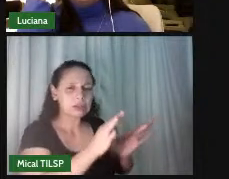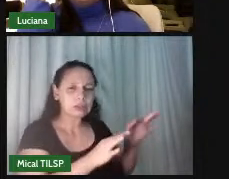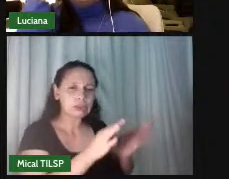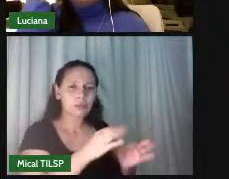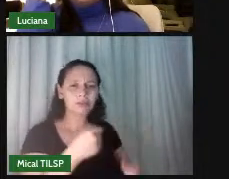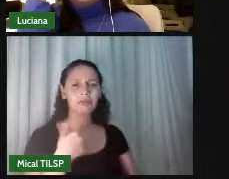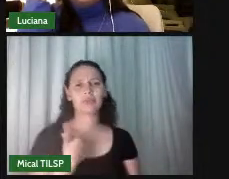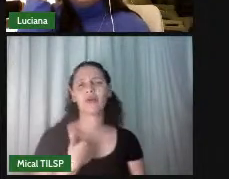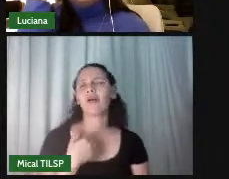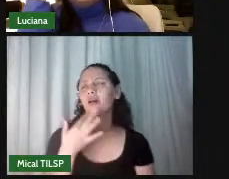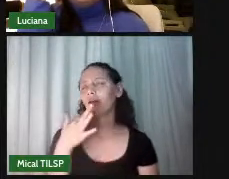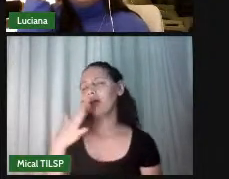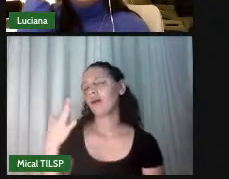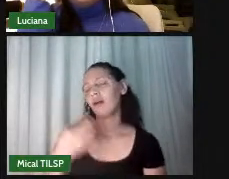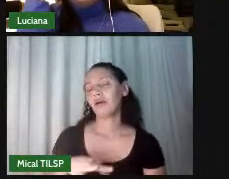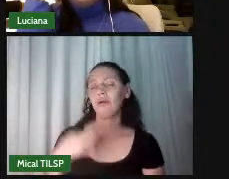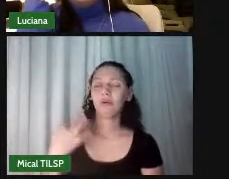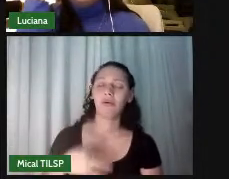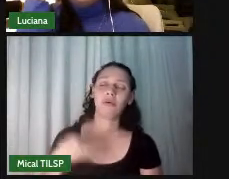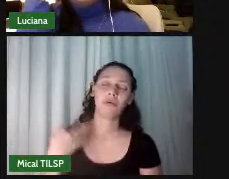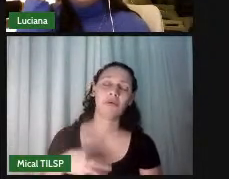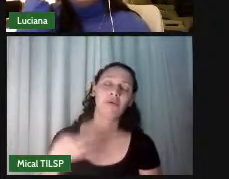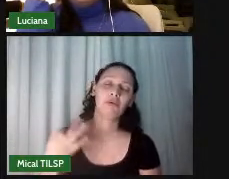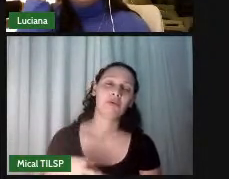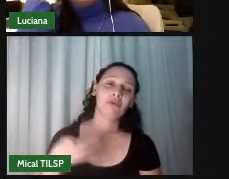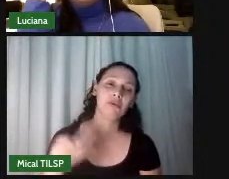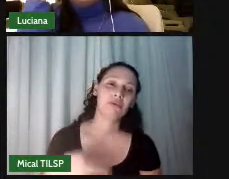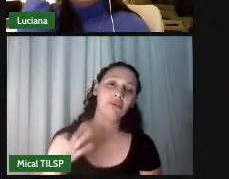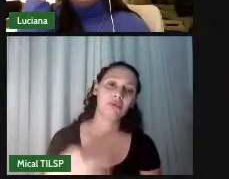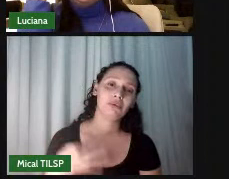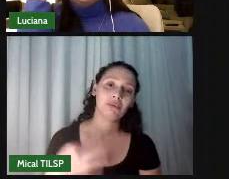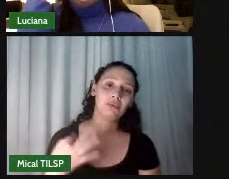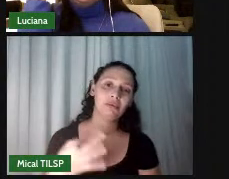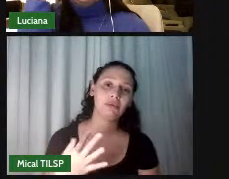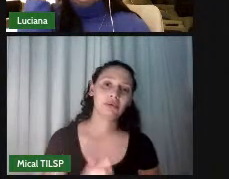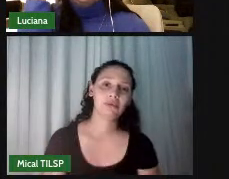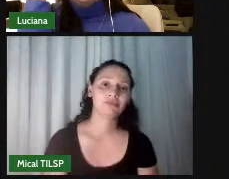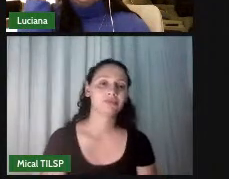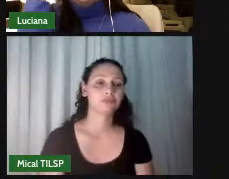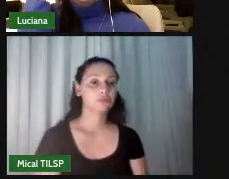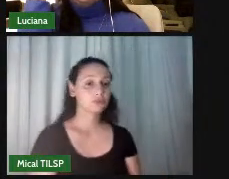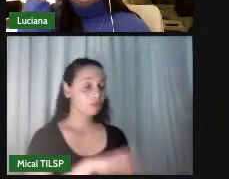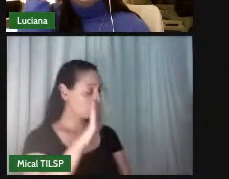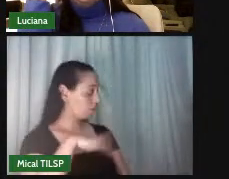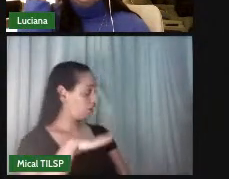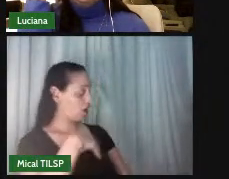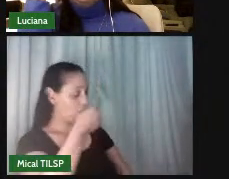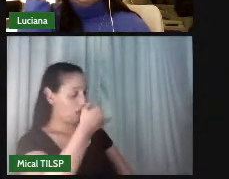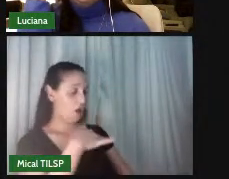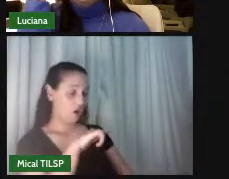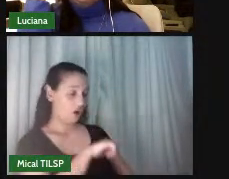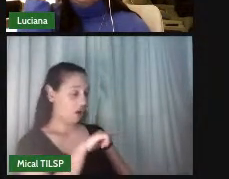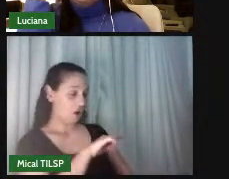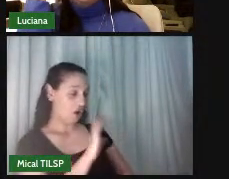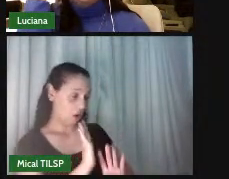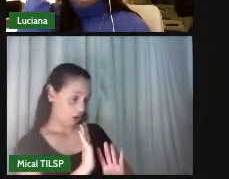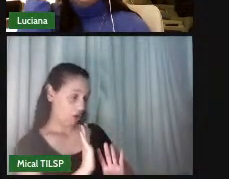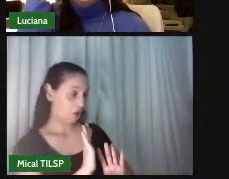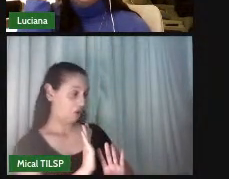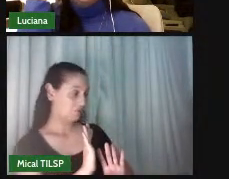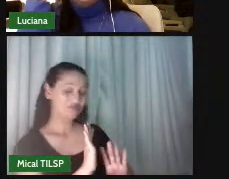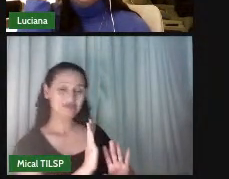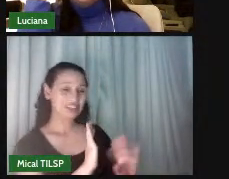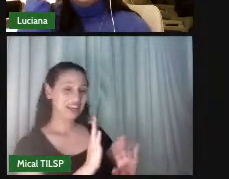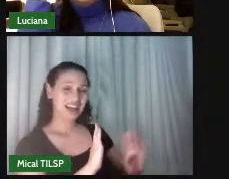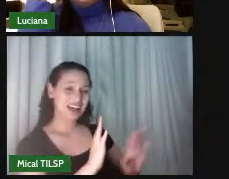nada de aliviar. No final das contas, o CD1 propôs para ele, bicho, não tem jeito não, vão extrair o 47. Vão extrair esse dente, não